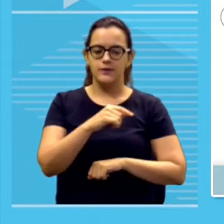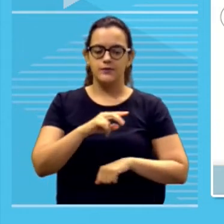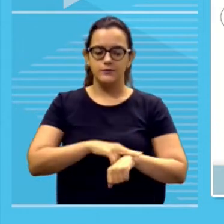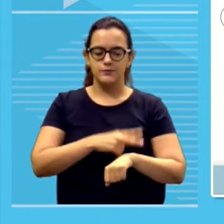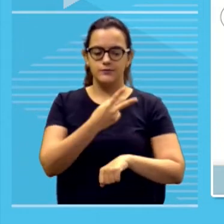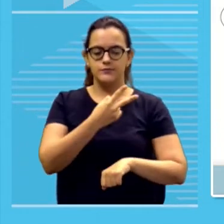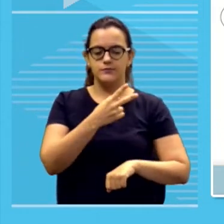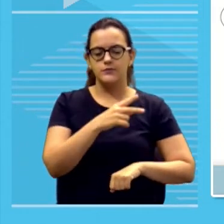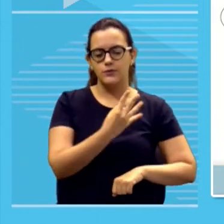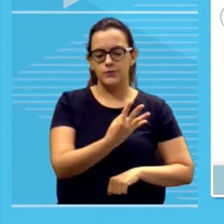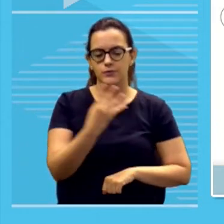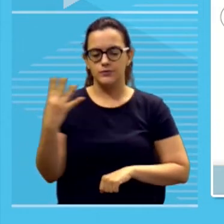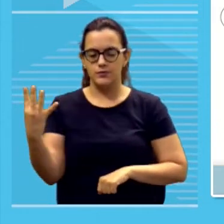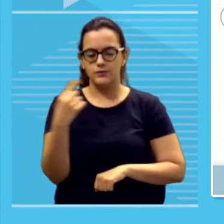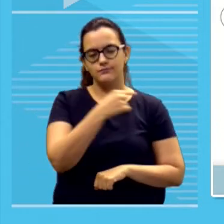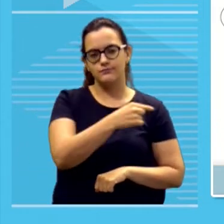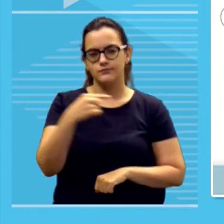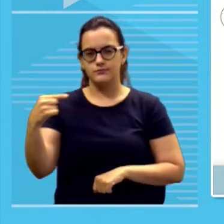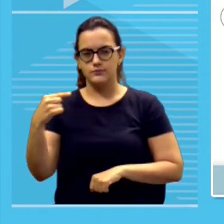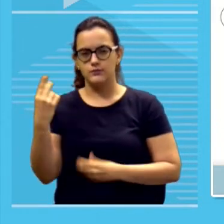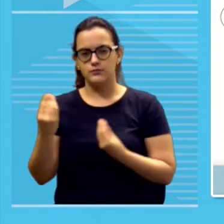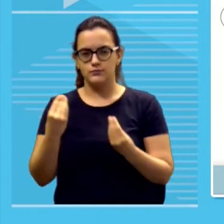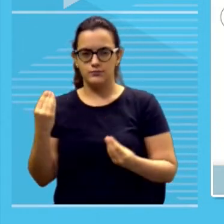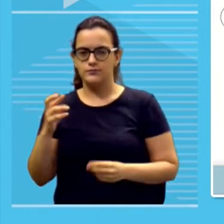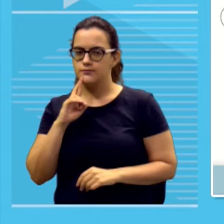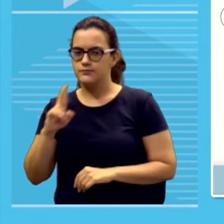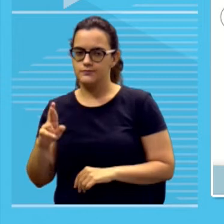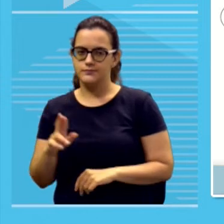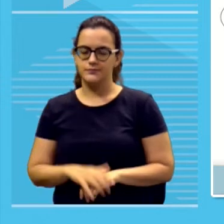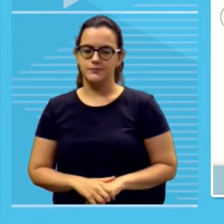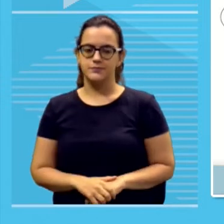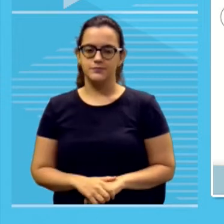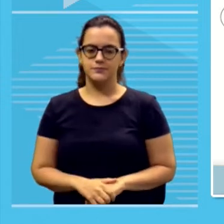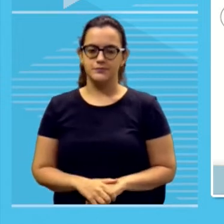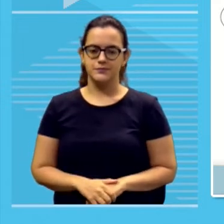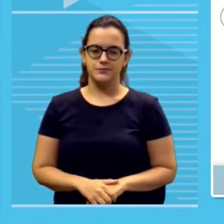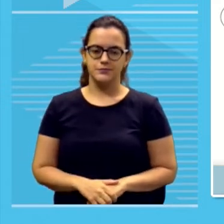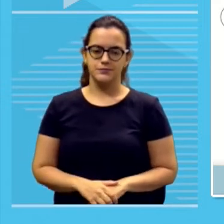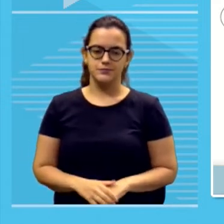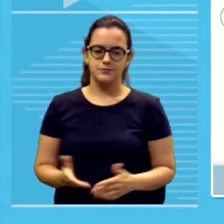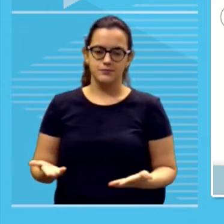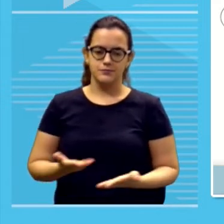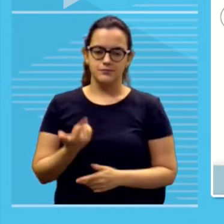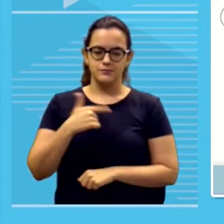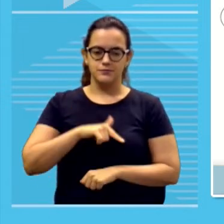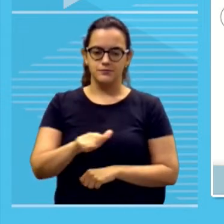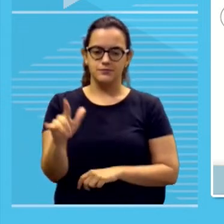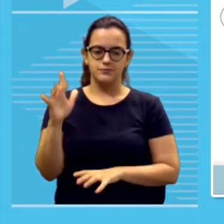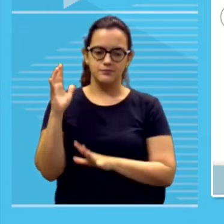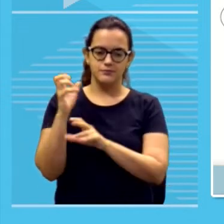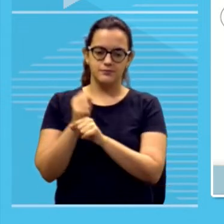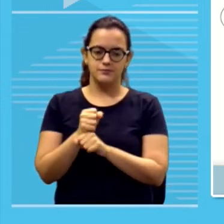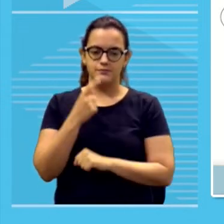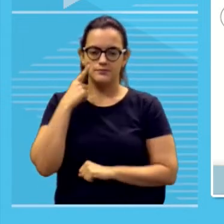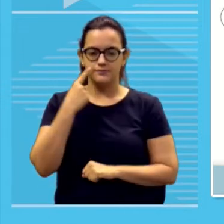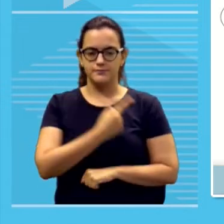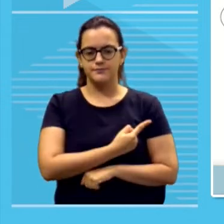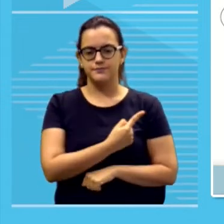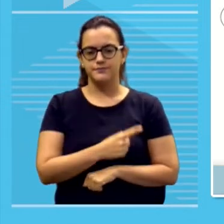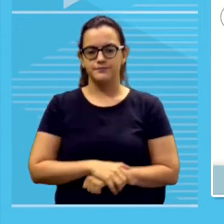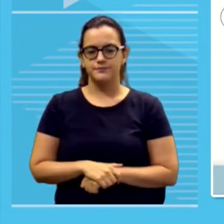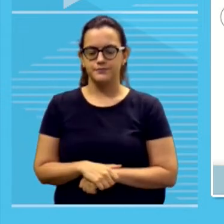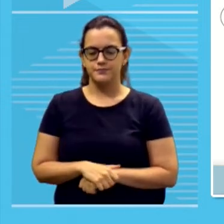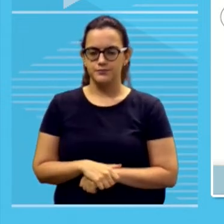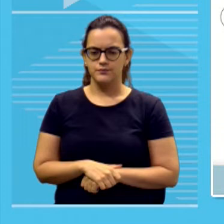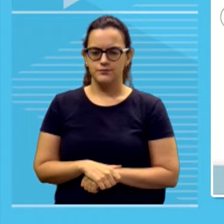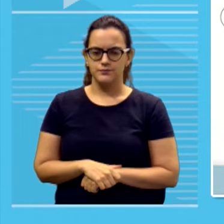porque vai ser a raiz de 3 + 4 né tem que fazer o jogo de sinal lá